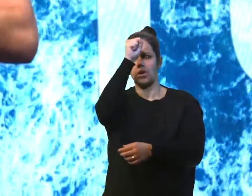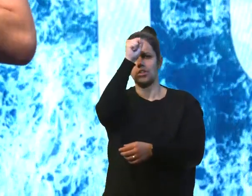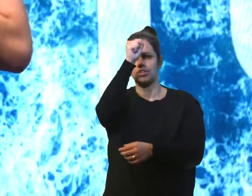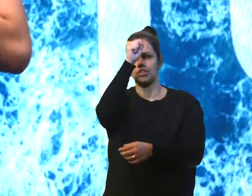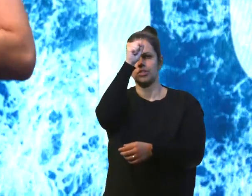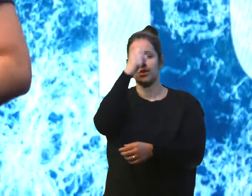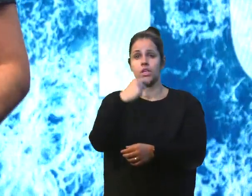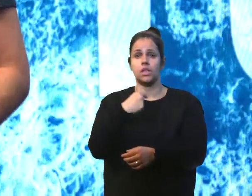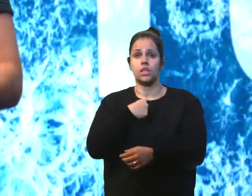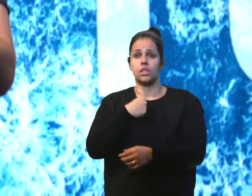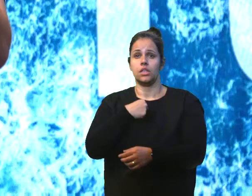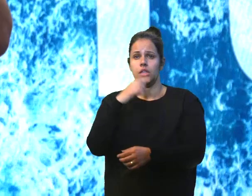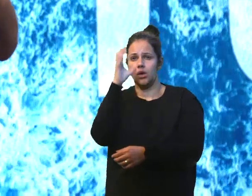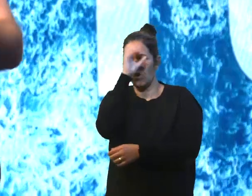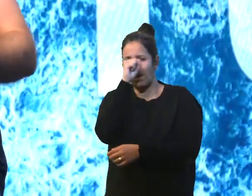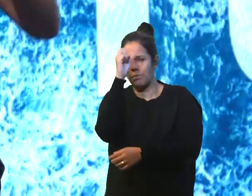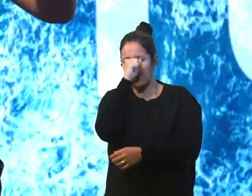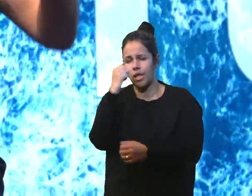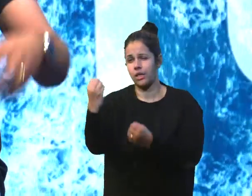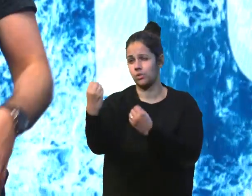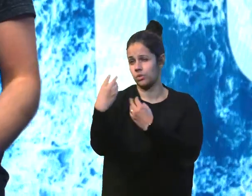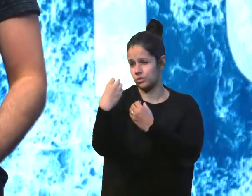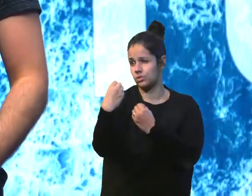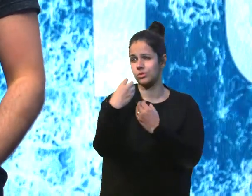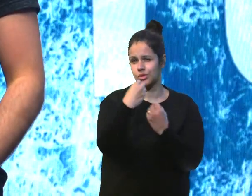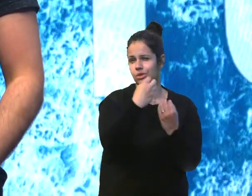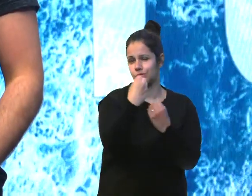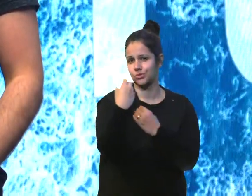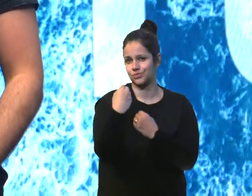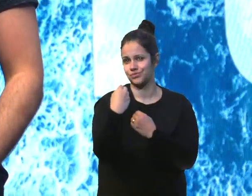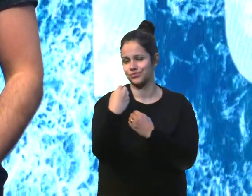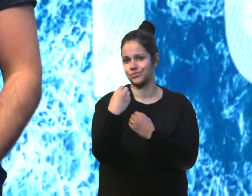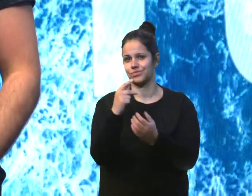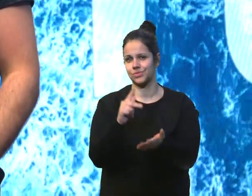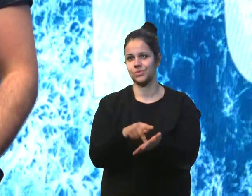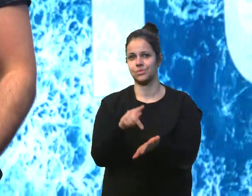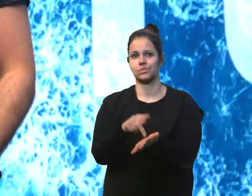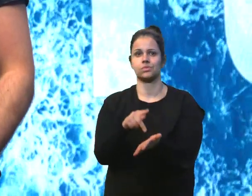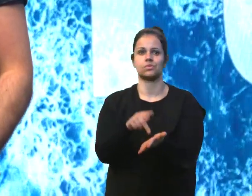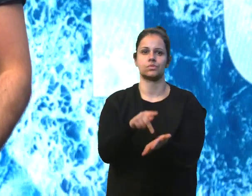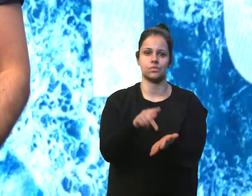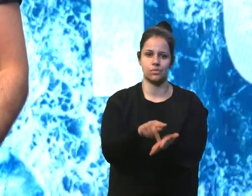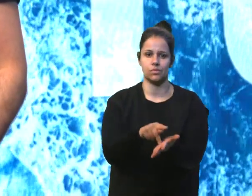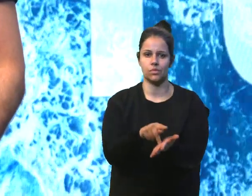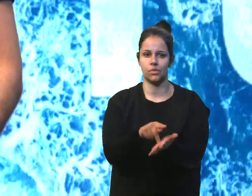isso me ensina tanto, é tão profundo ver isso.